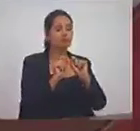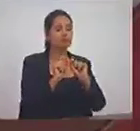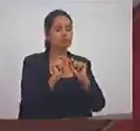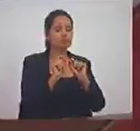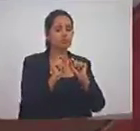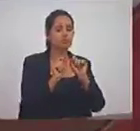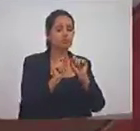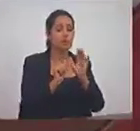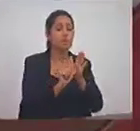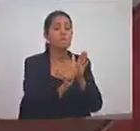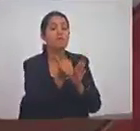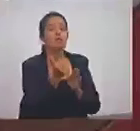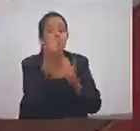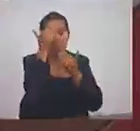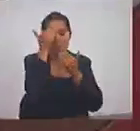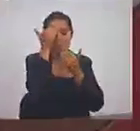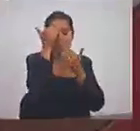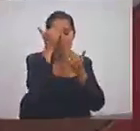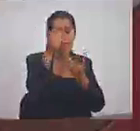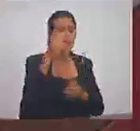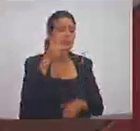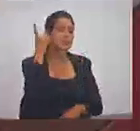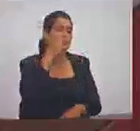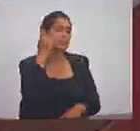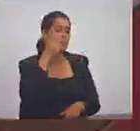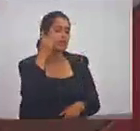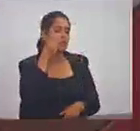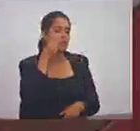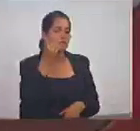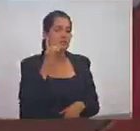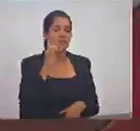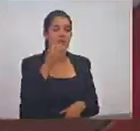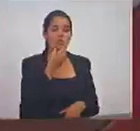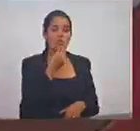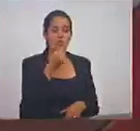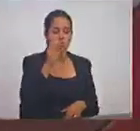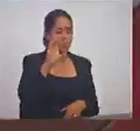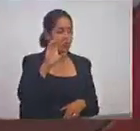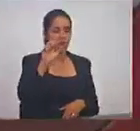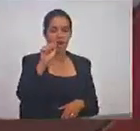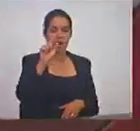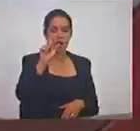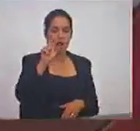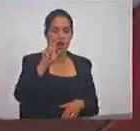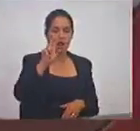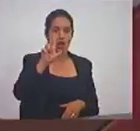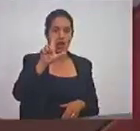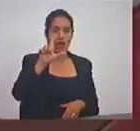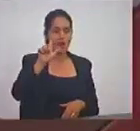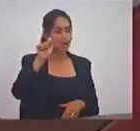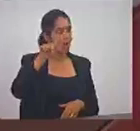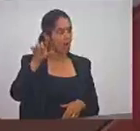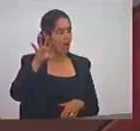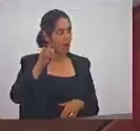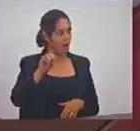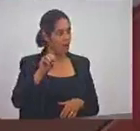o deputado Carlão Pinhatari, inclusive foi motivo de notícias, de manchete